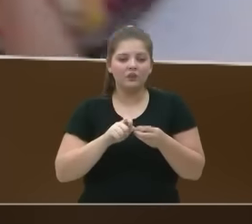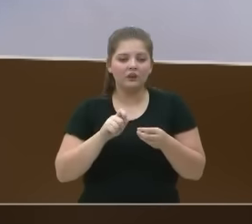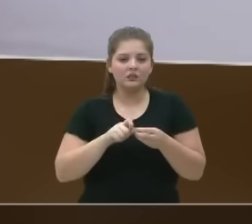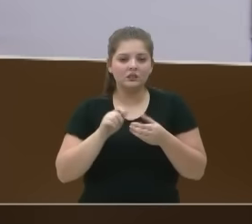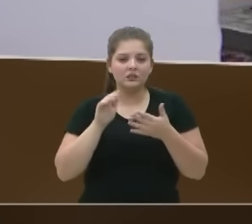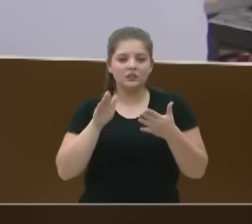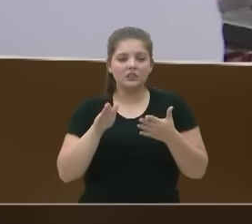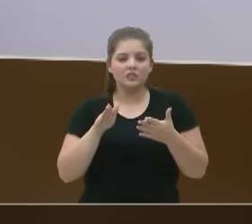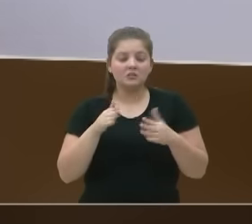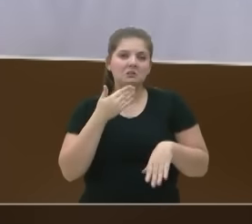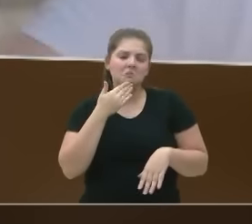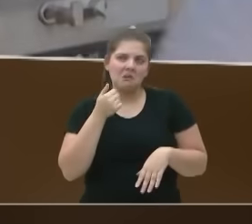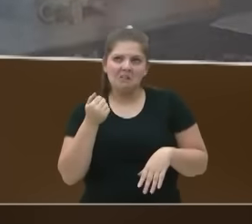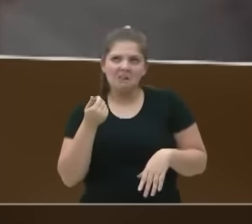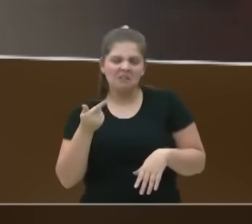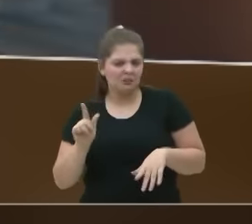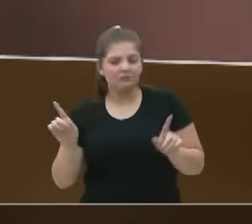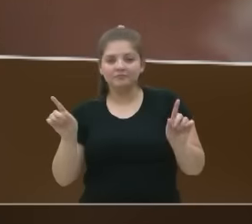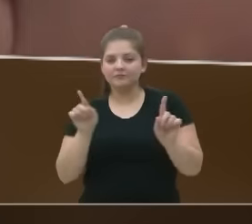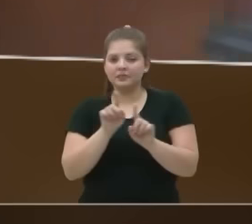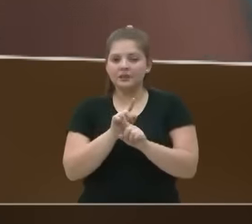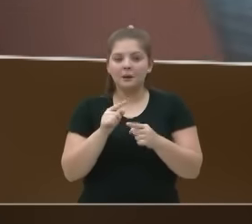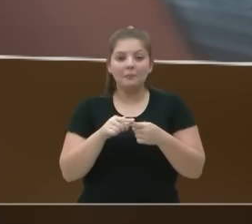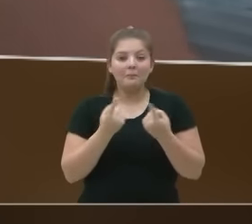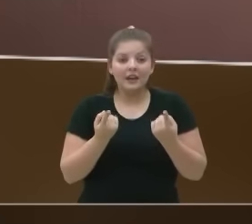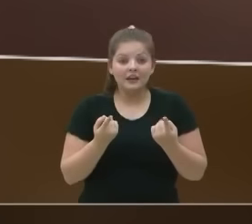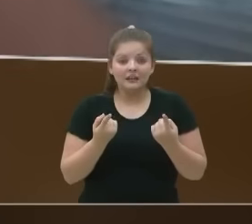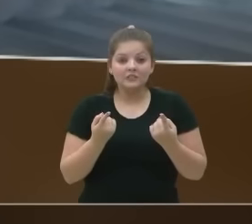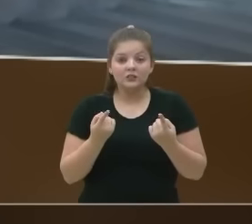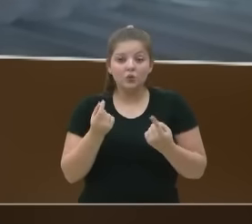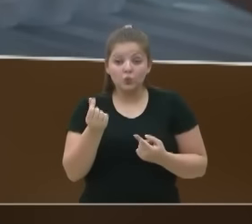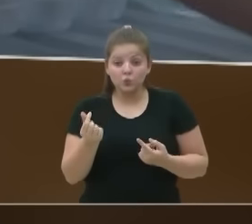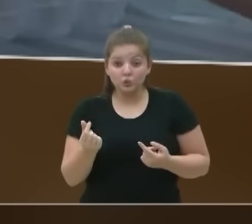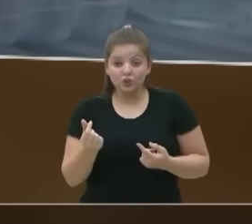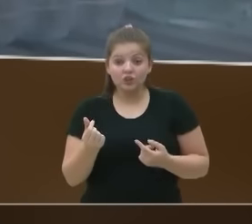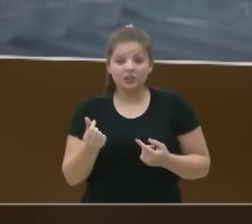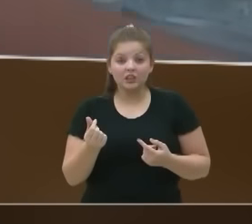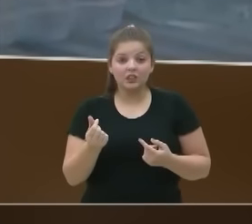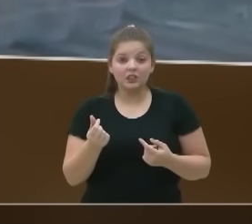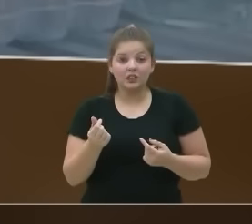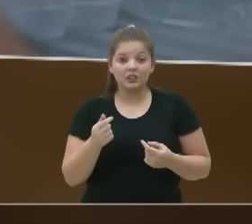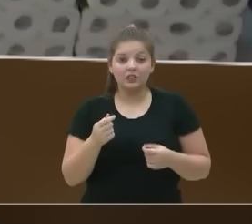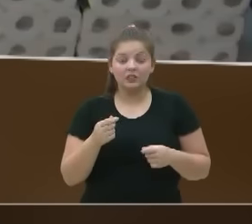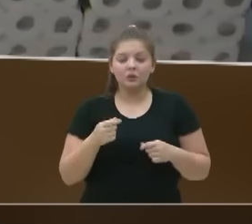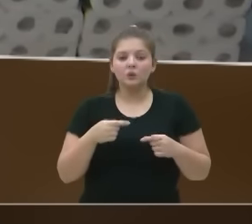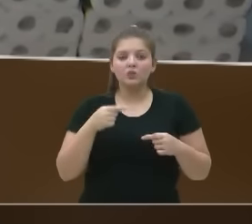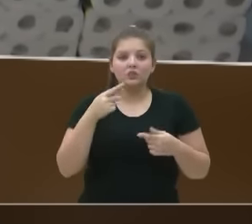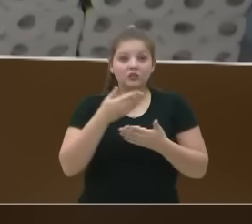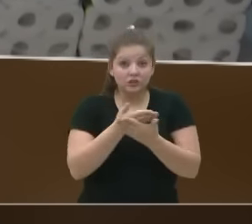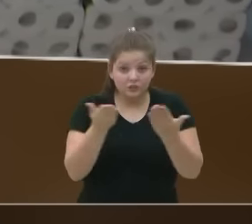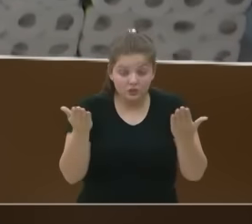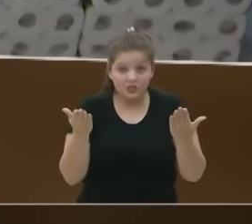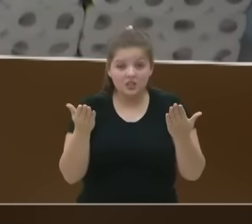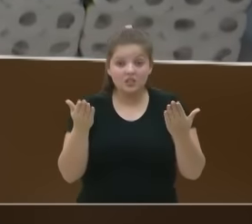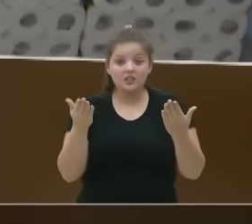dizer que somos melhores que os outros, mas afinal de contas, o dinheiro é administrado por nós, mas são vocês que